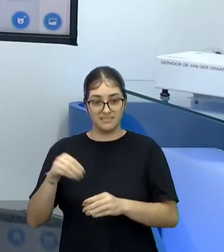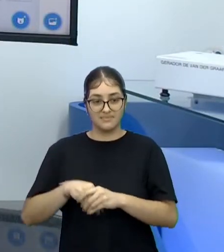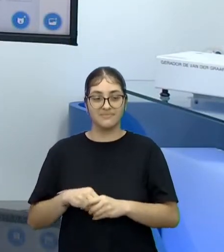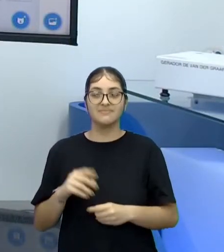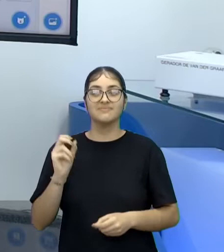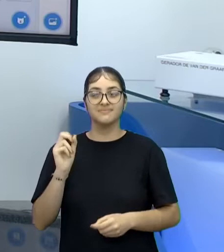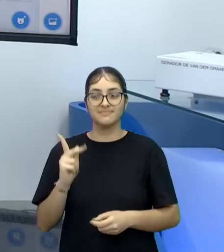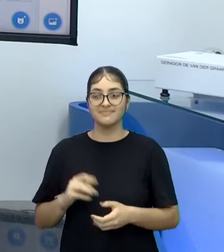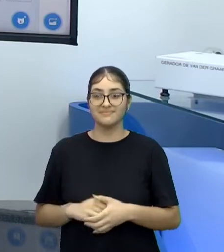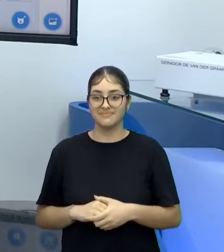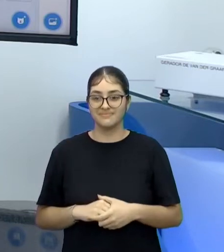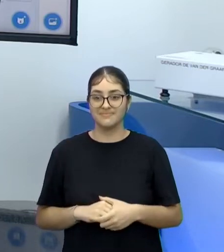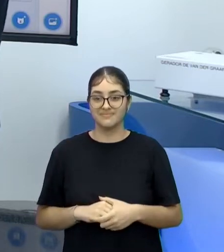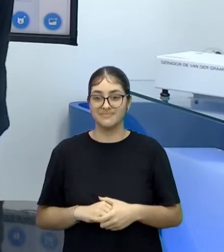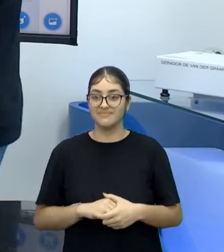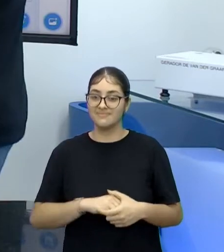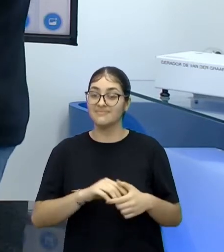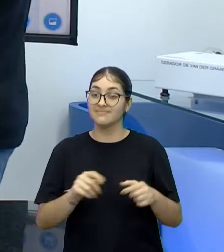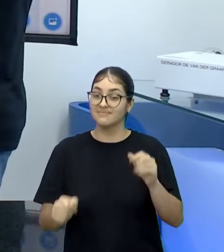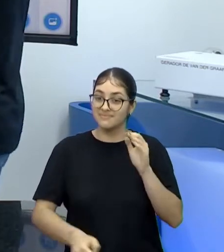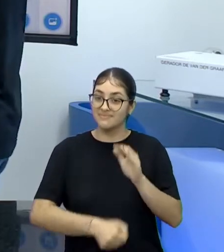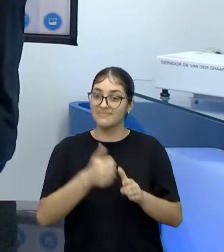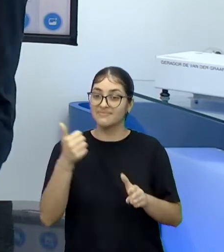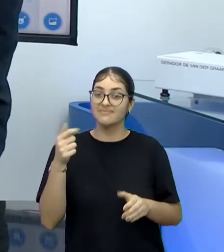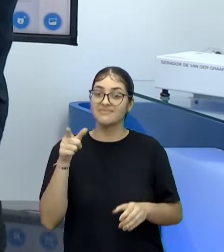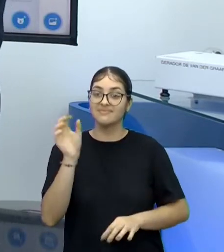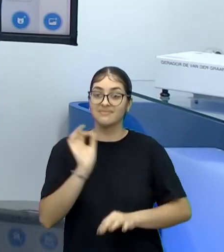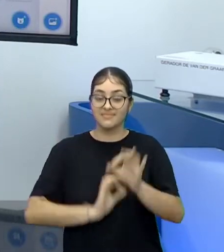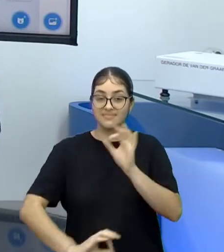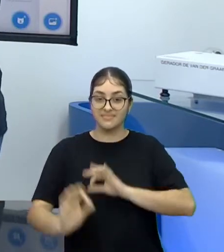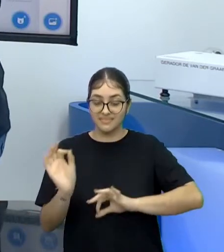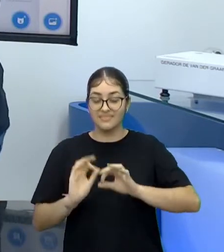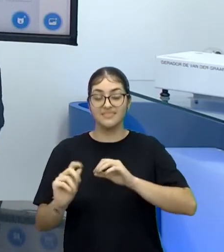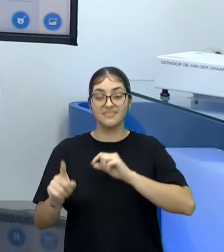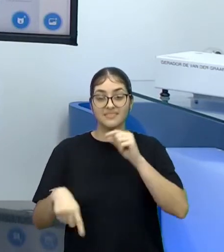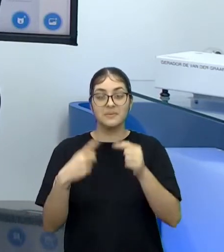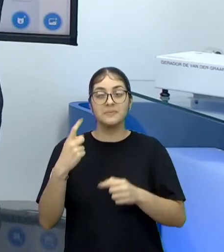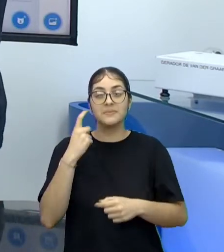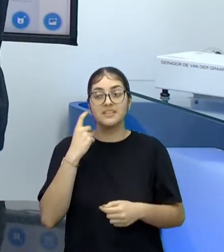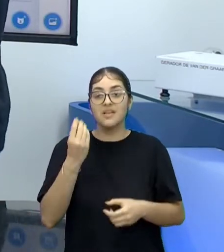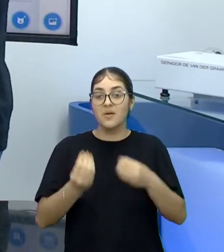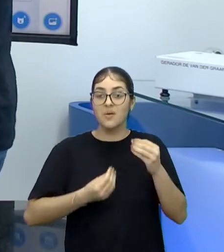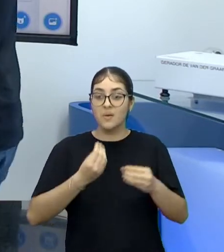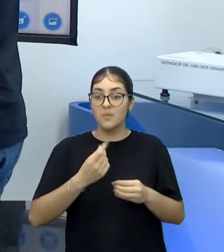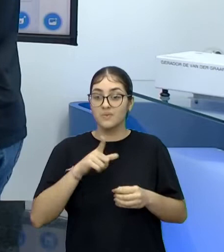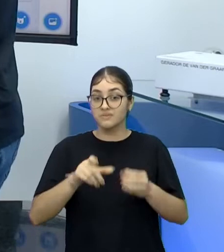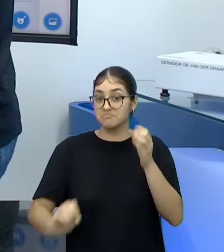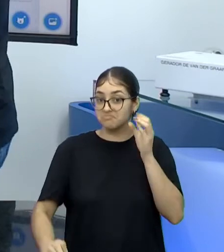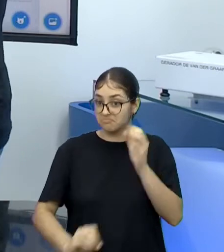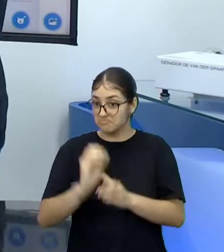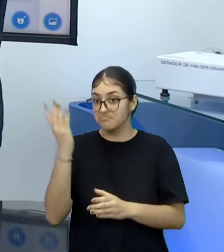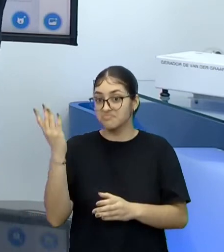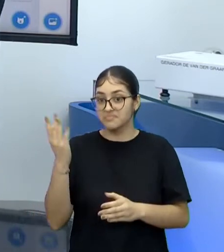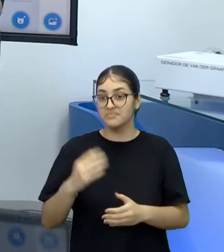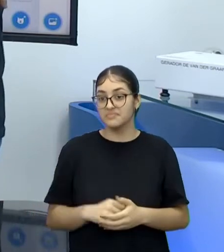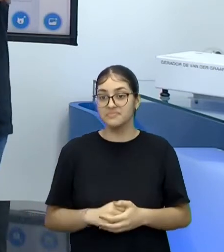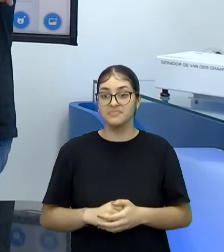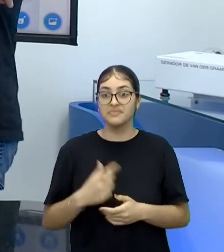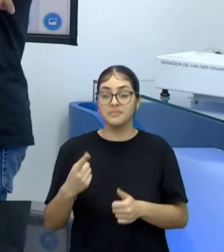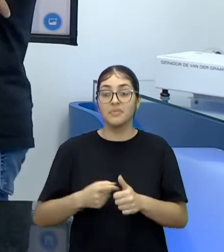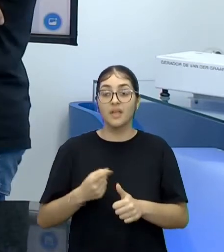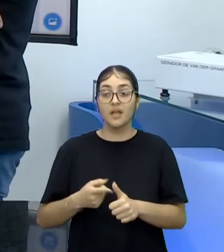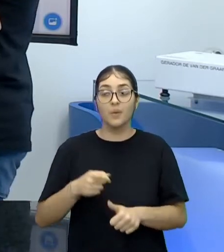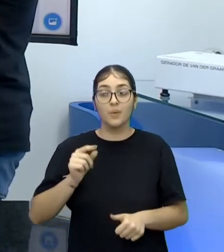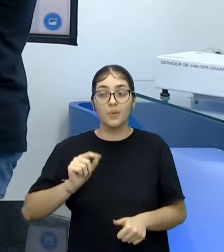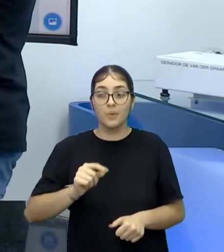isso? O legal é você fazer primeiro o fluxograma para você Exato. pensar como você está criando isso. Então, a primeira coisa, o que eu vou fazer? Eu preciso